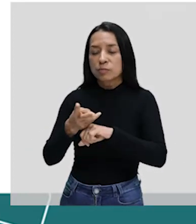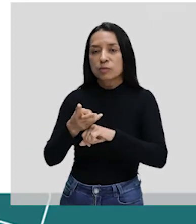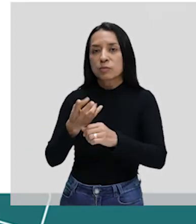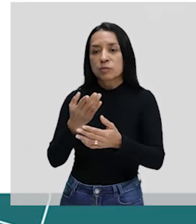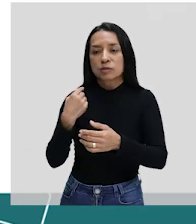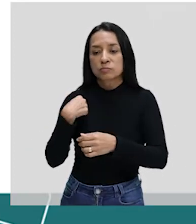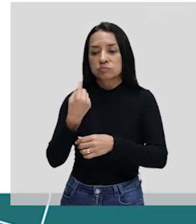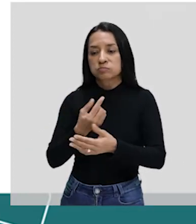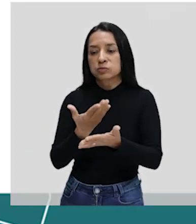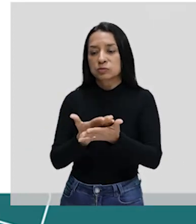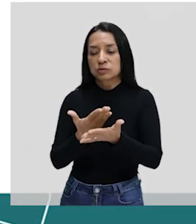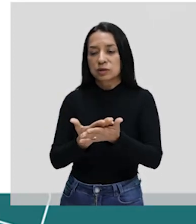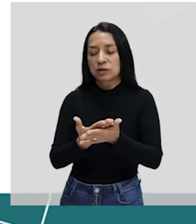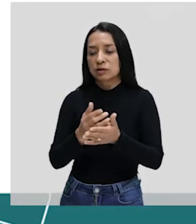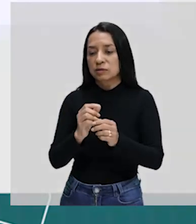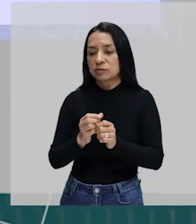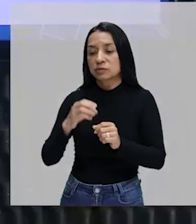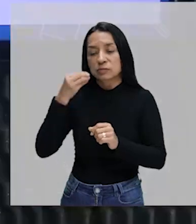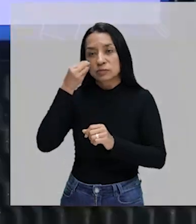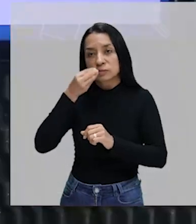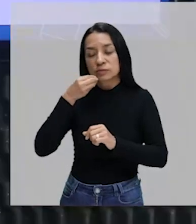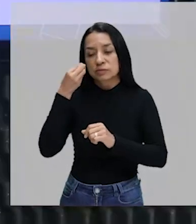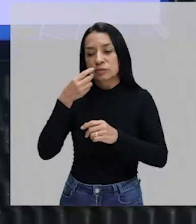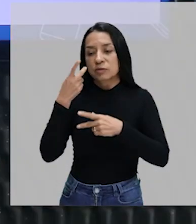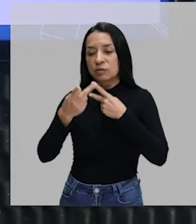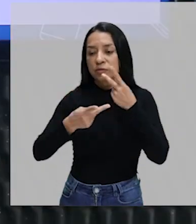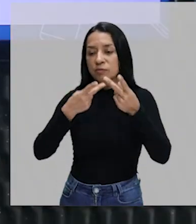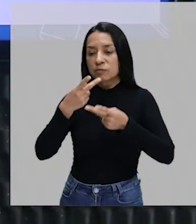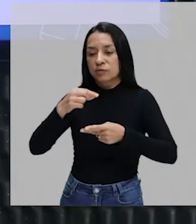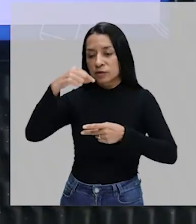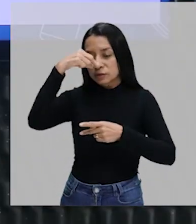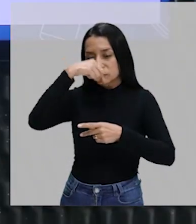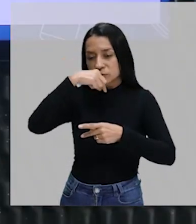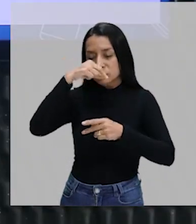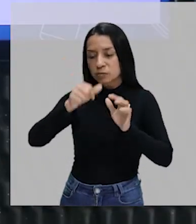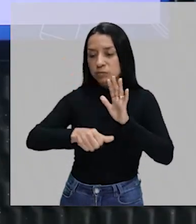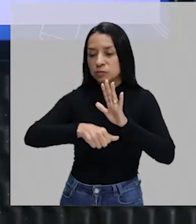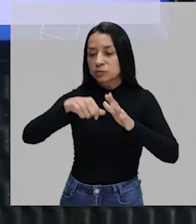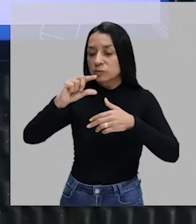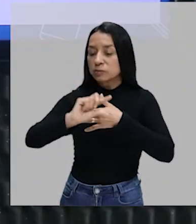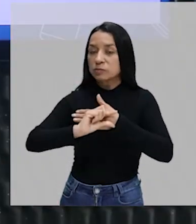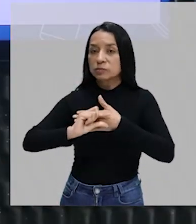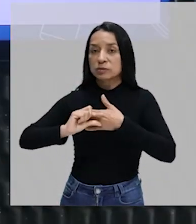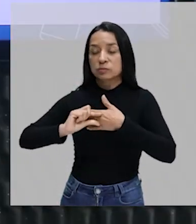de Locke, por exemplo, os primeiros autores empiristas, nós